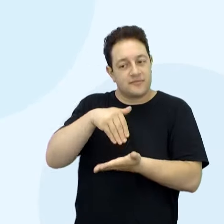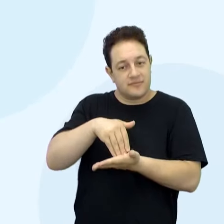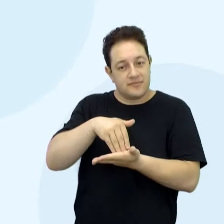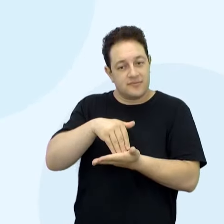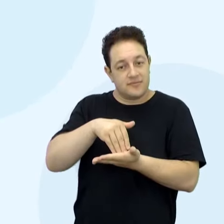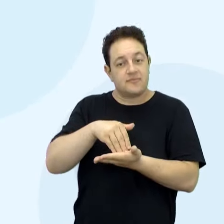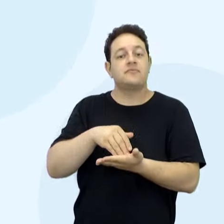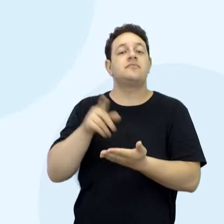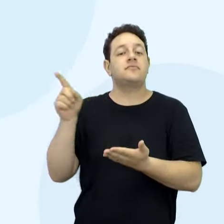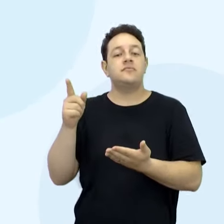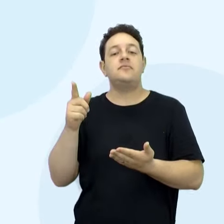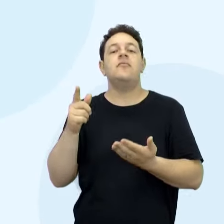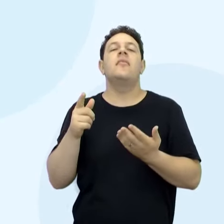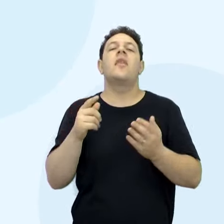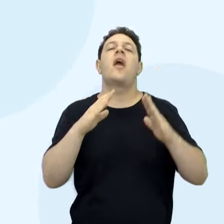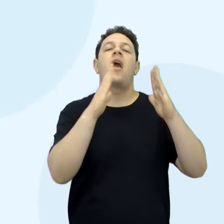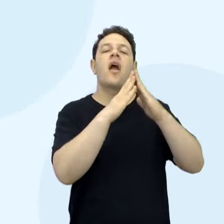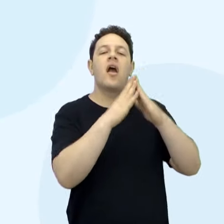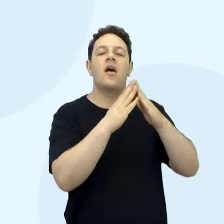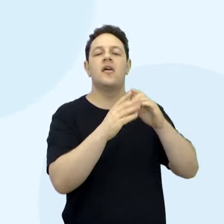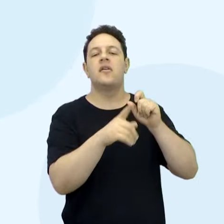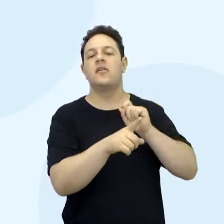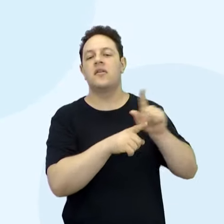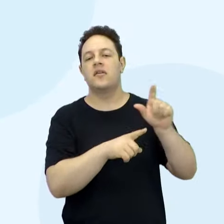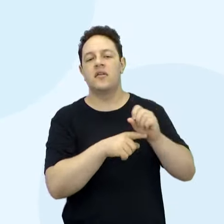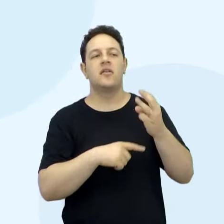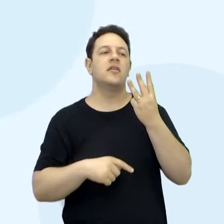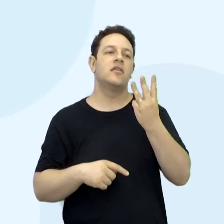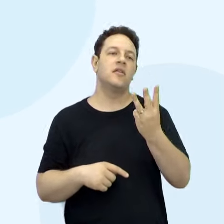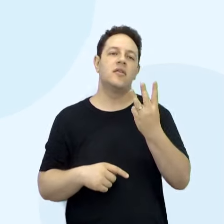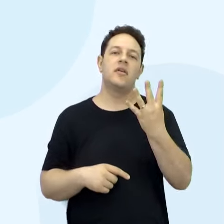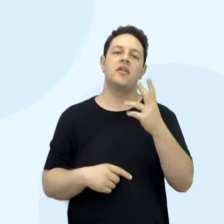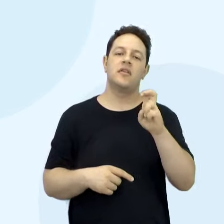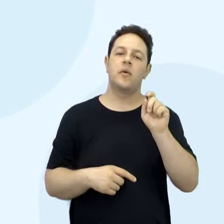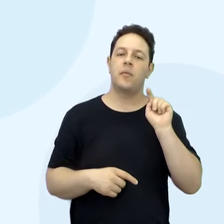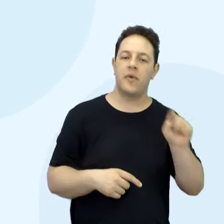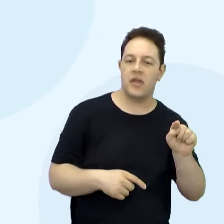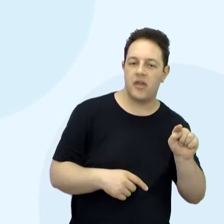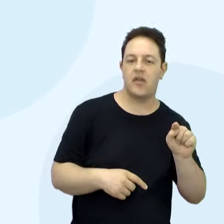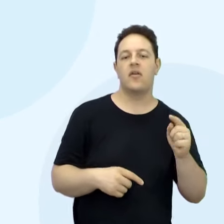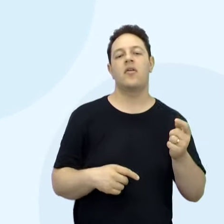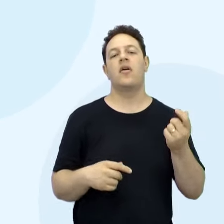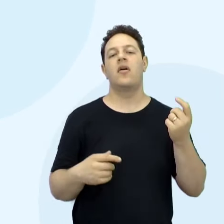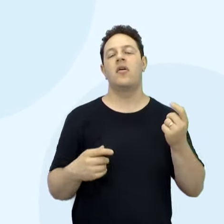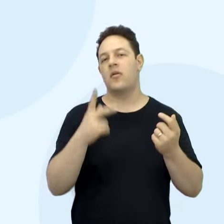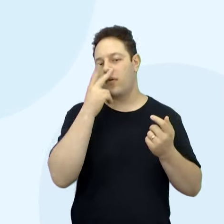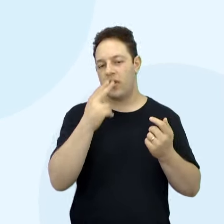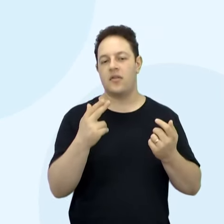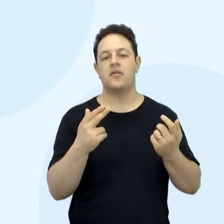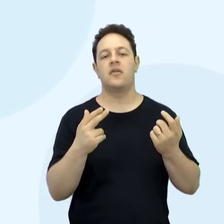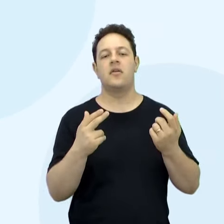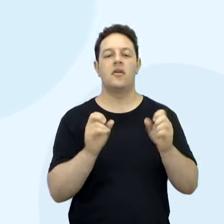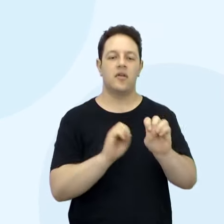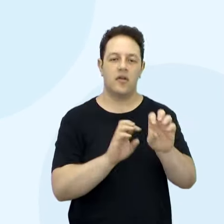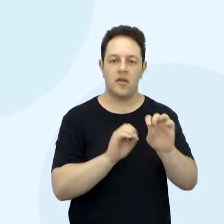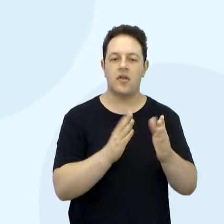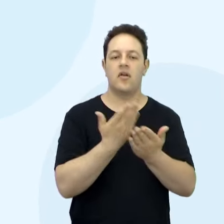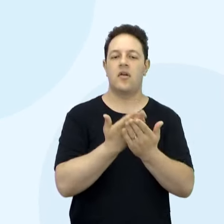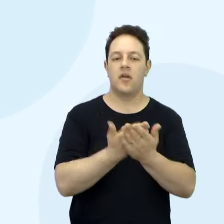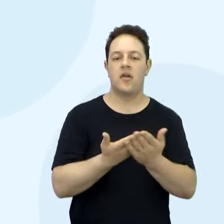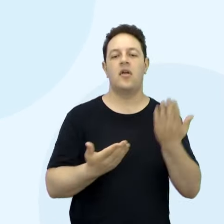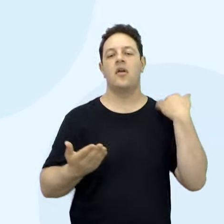ela gasta com moradia 345 mil, com educação, com lazer, com outros.